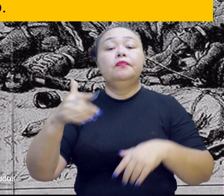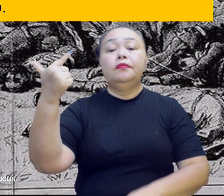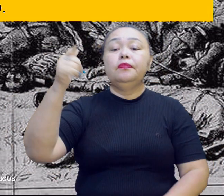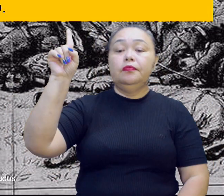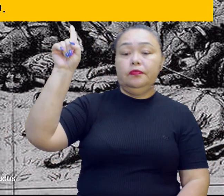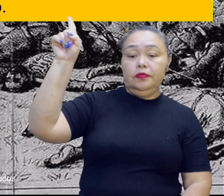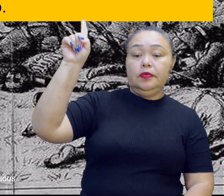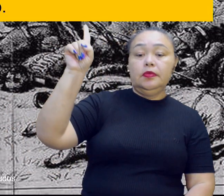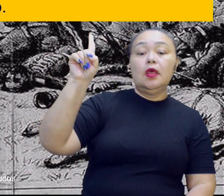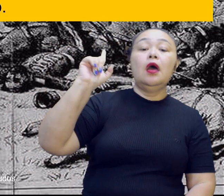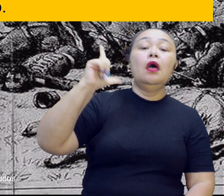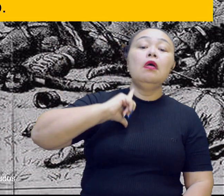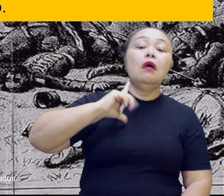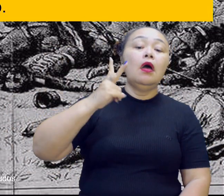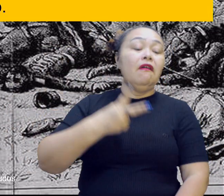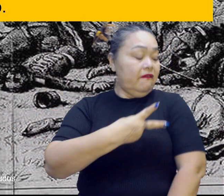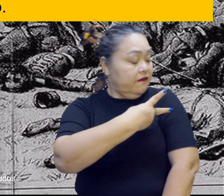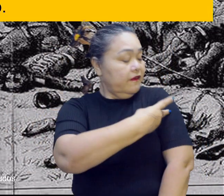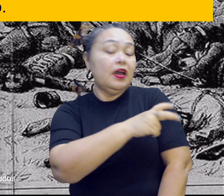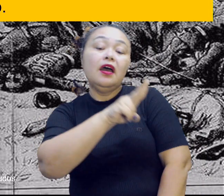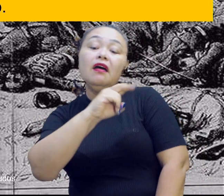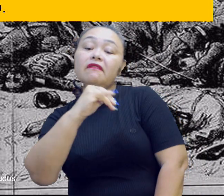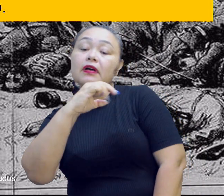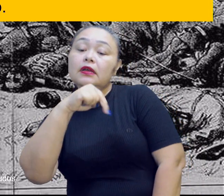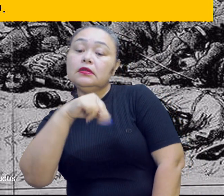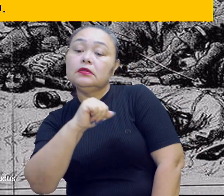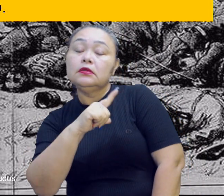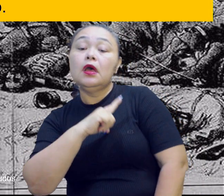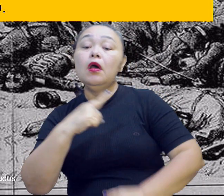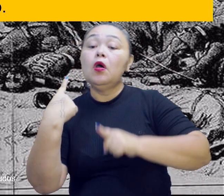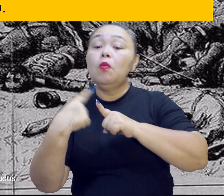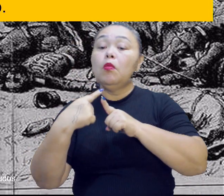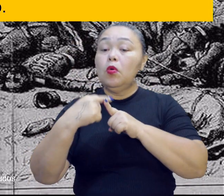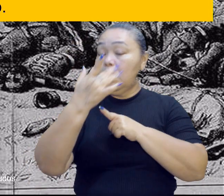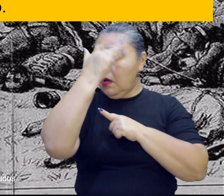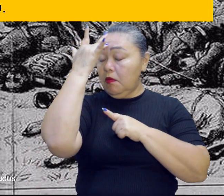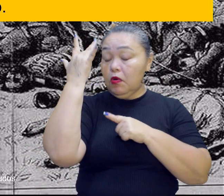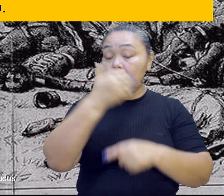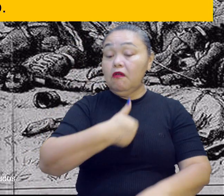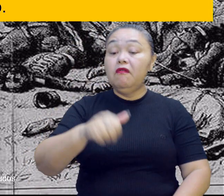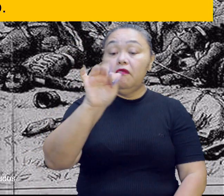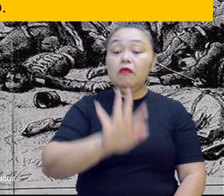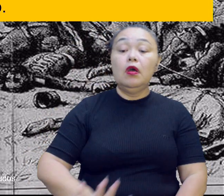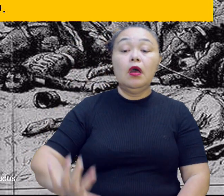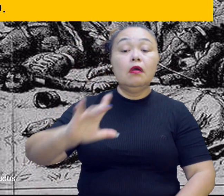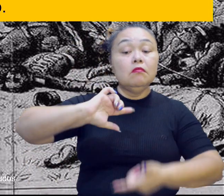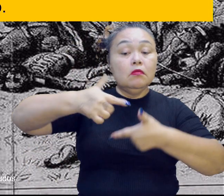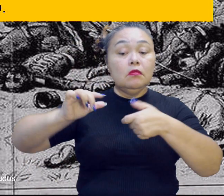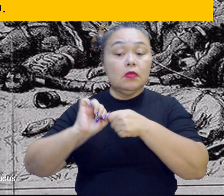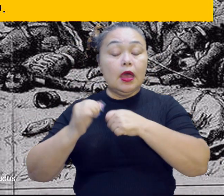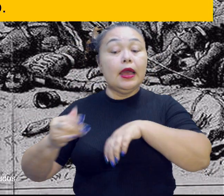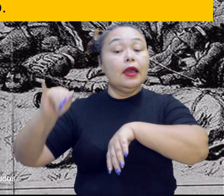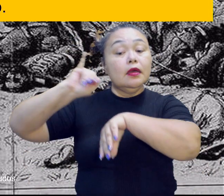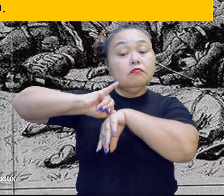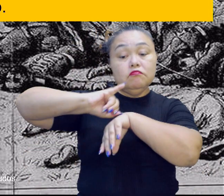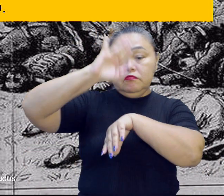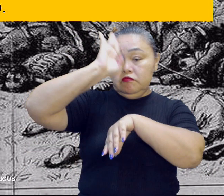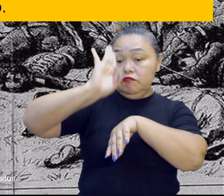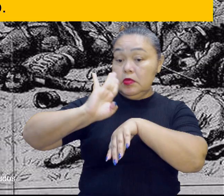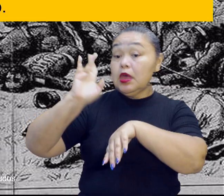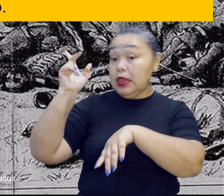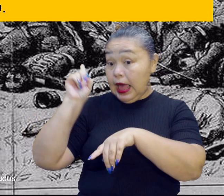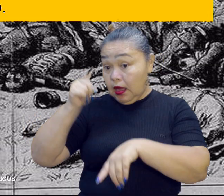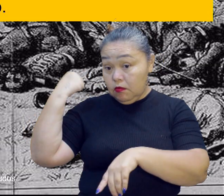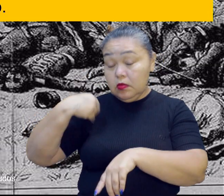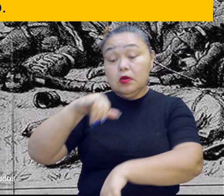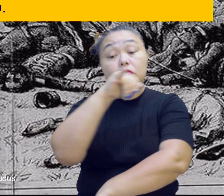segunda revolta vai ser a revolta da vacina. Por quê? Porque o governo federal queria modernizar a capital do Brasil, que é o Rio de